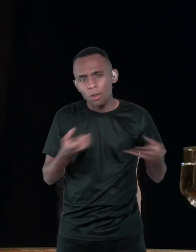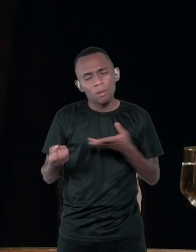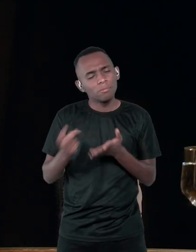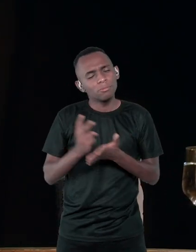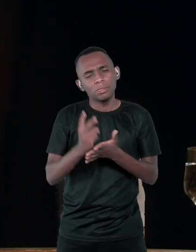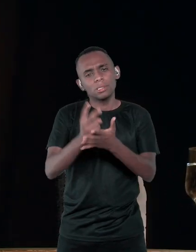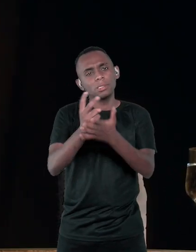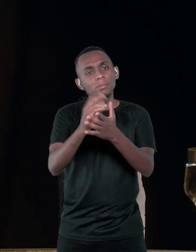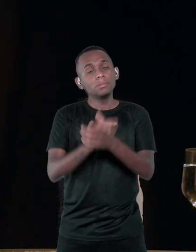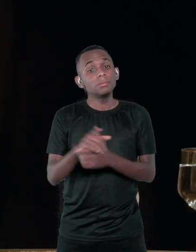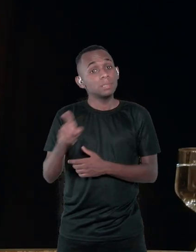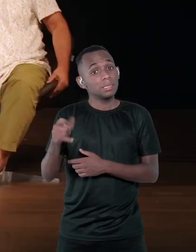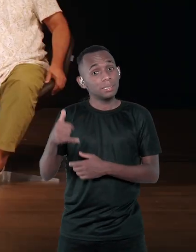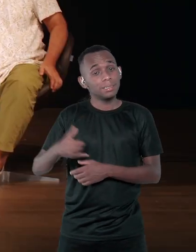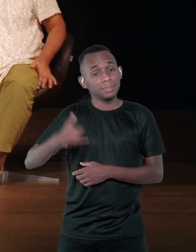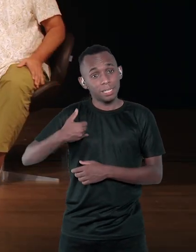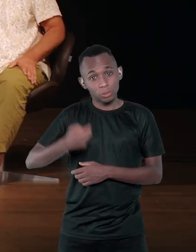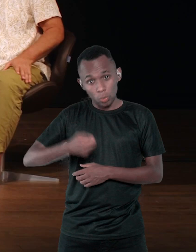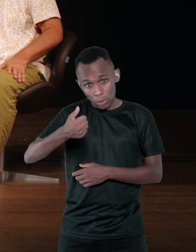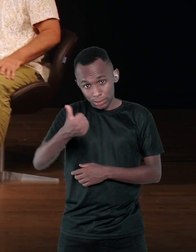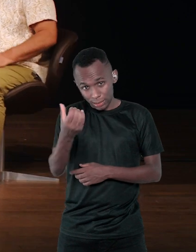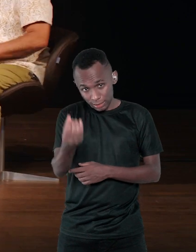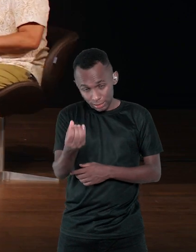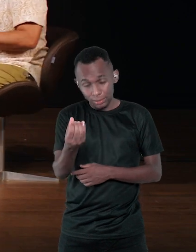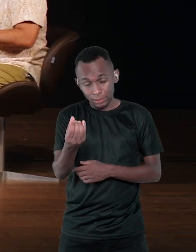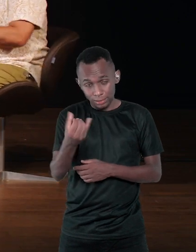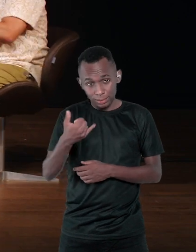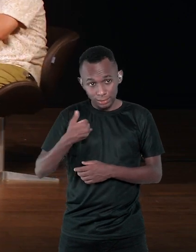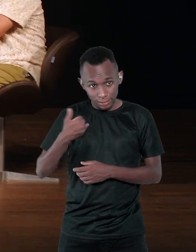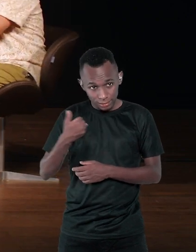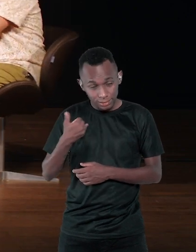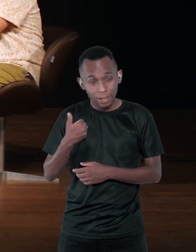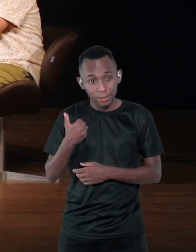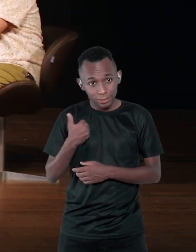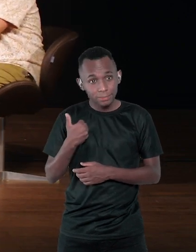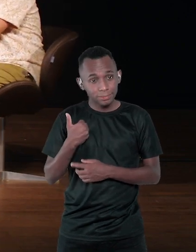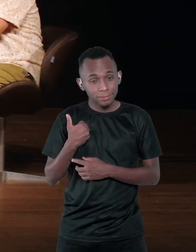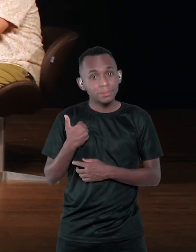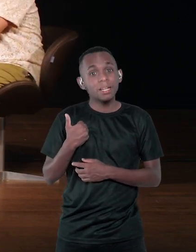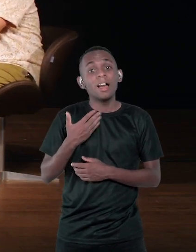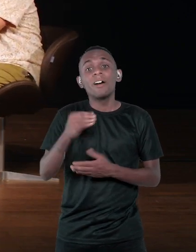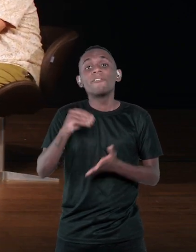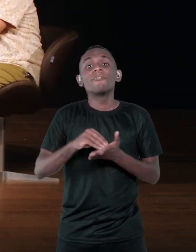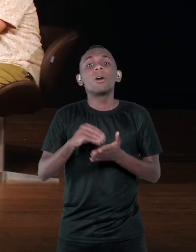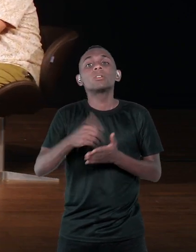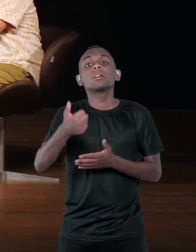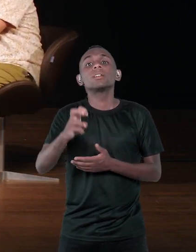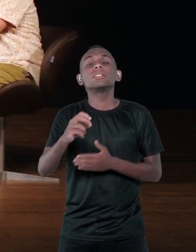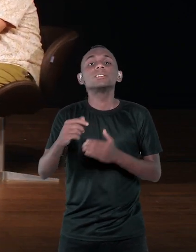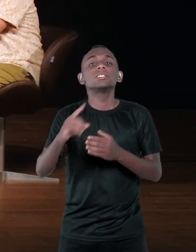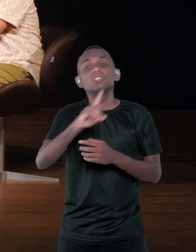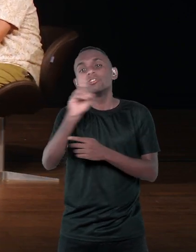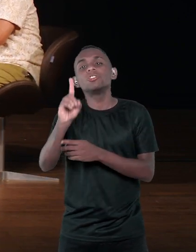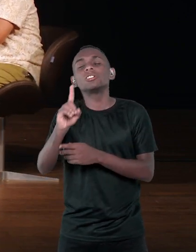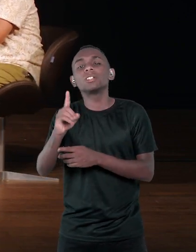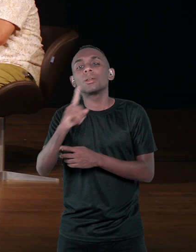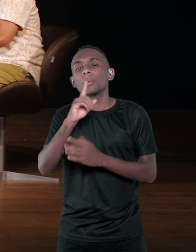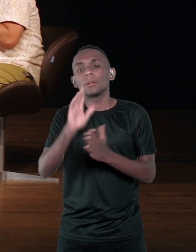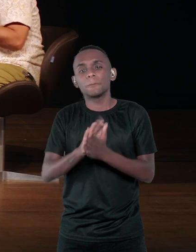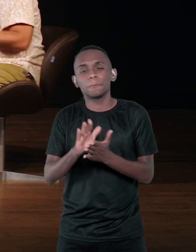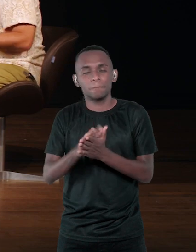como ele vai fazer 60 anos daqui a pouquinho a gente pode até cantar parabéns, daqui a 15 dias para ele, eu fiz